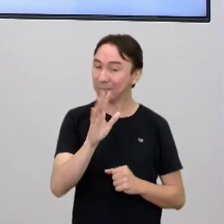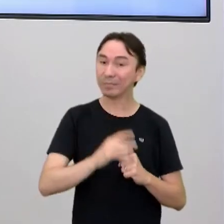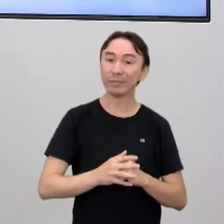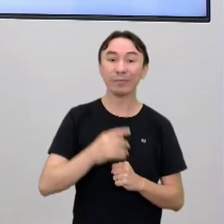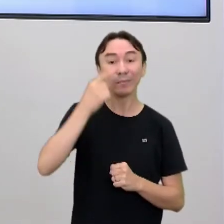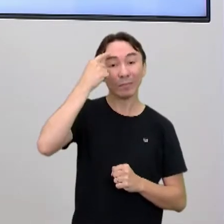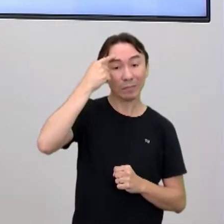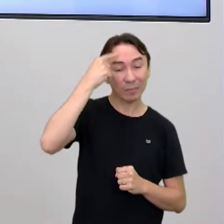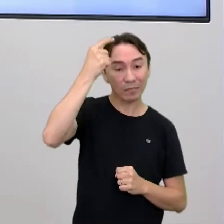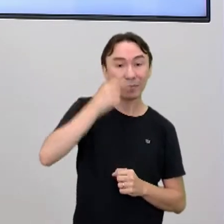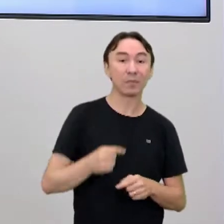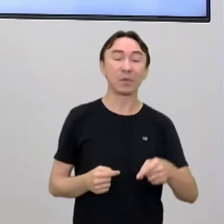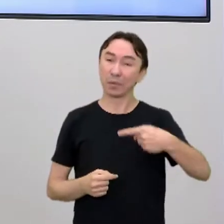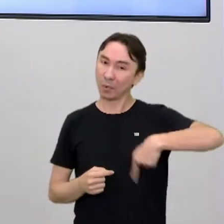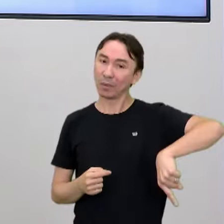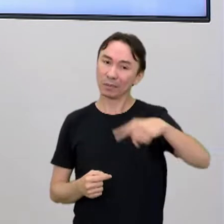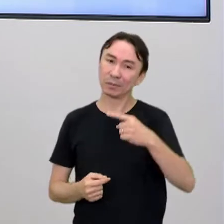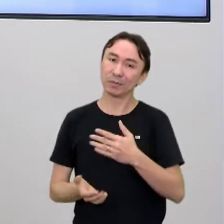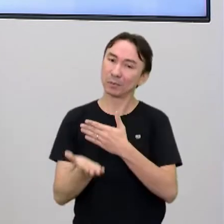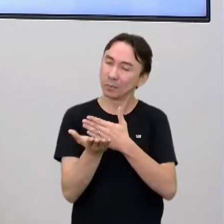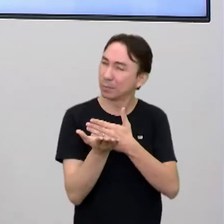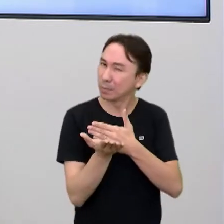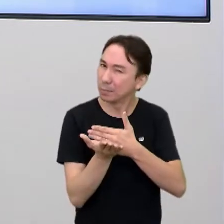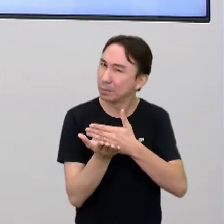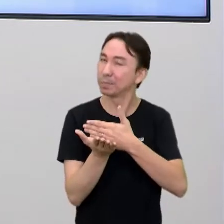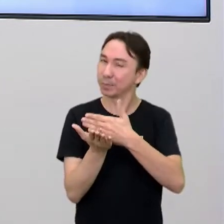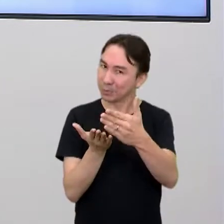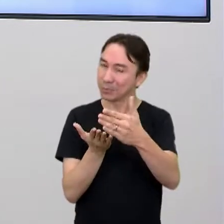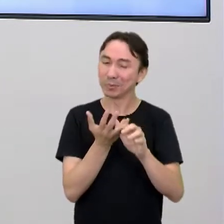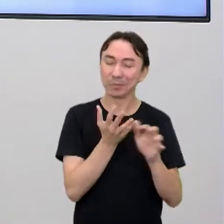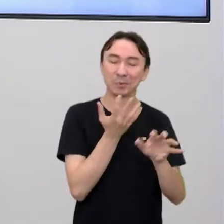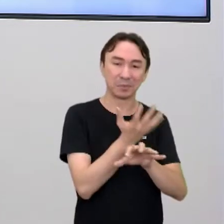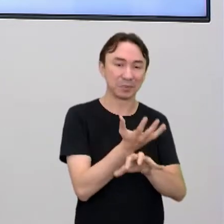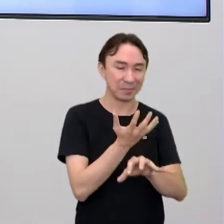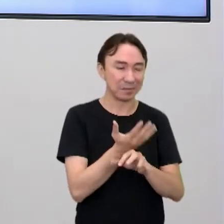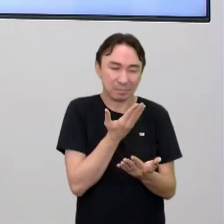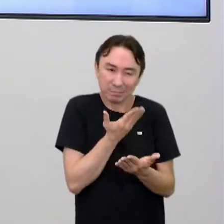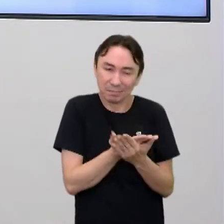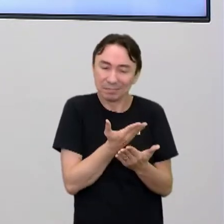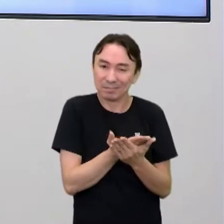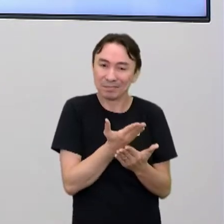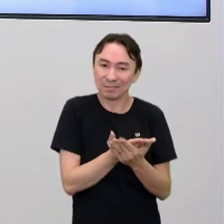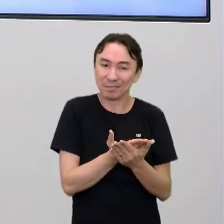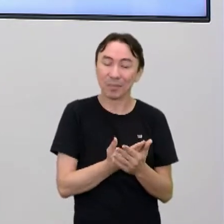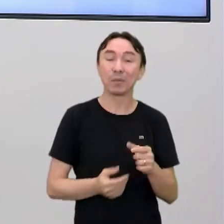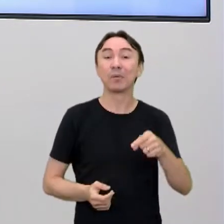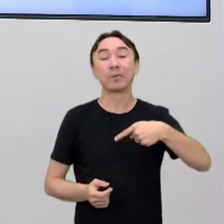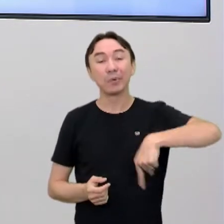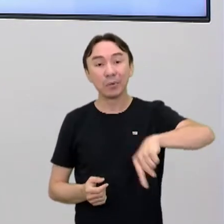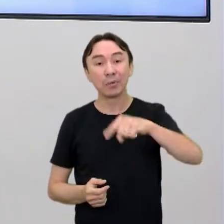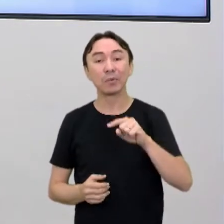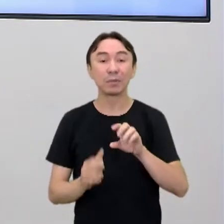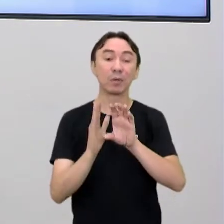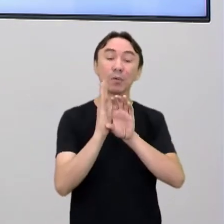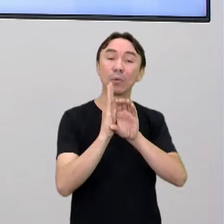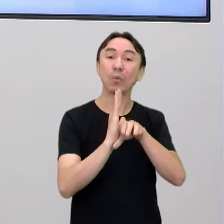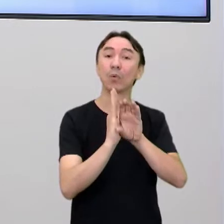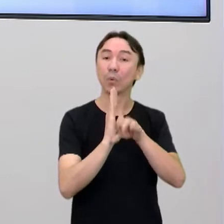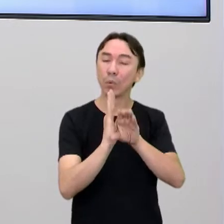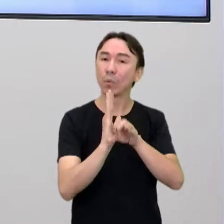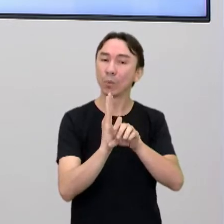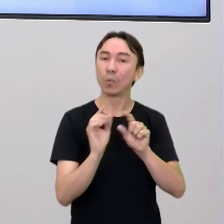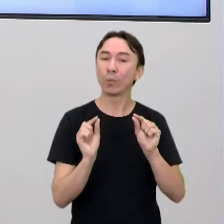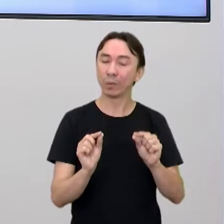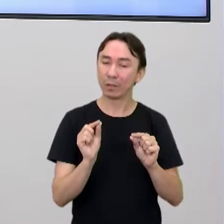gente começou a trabalhar o componente, a gente conceituou a questão da